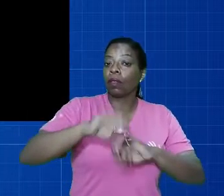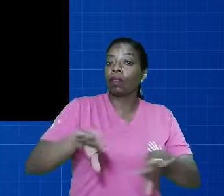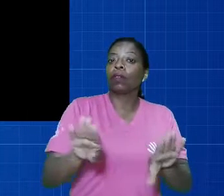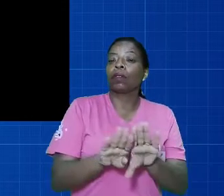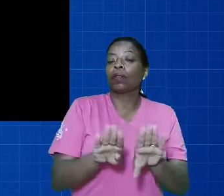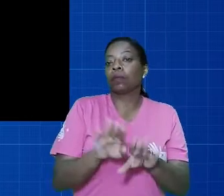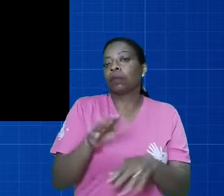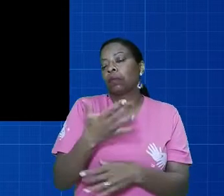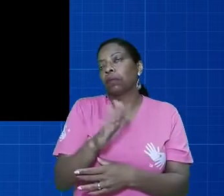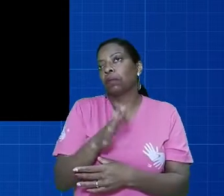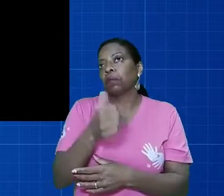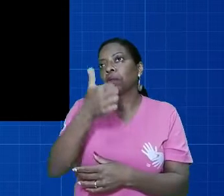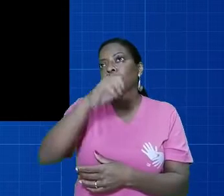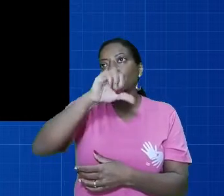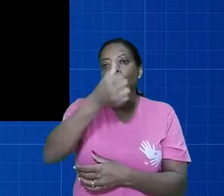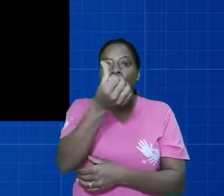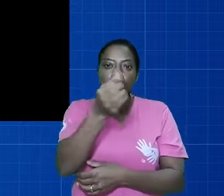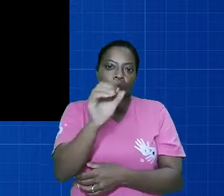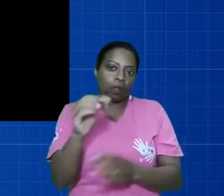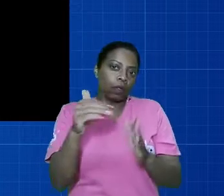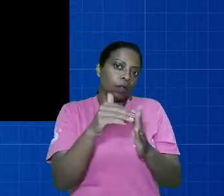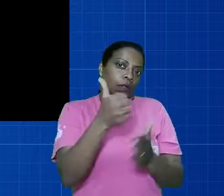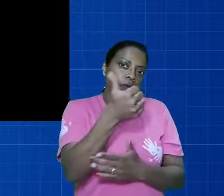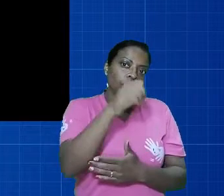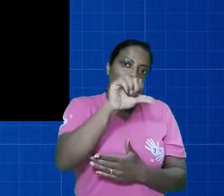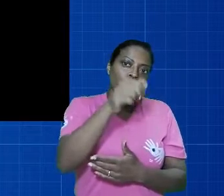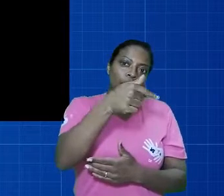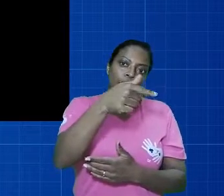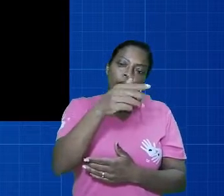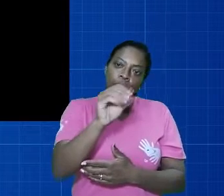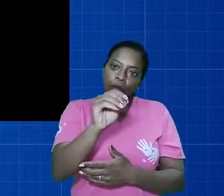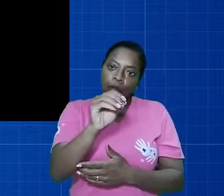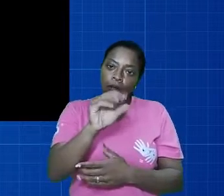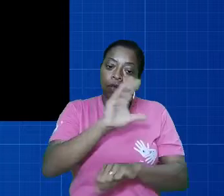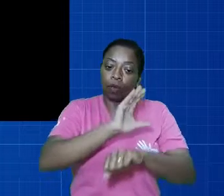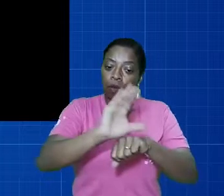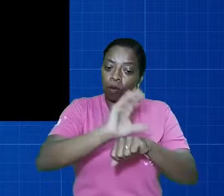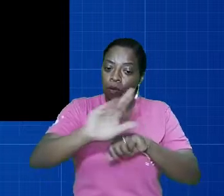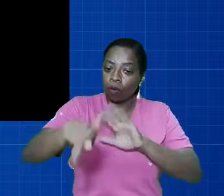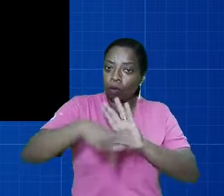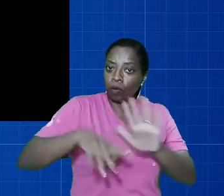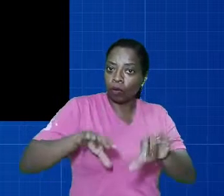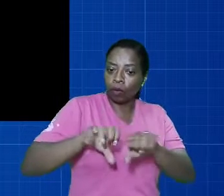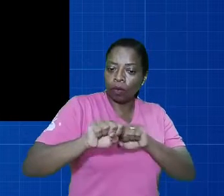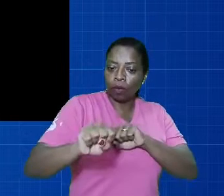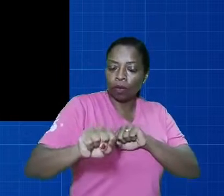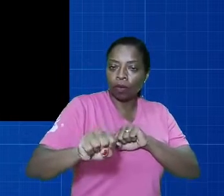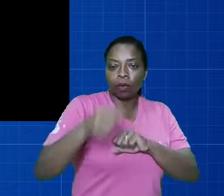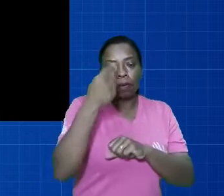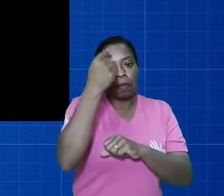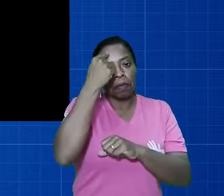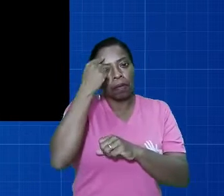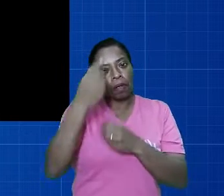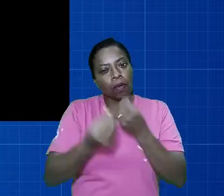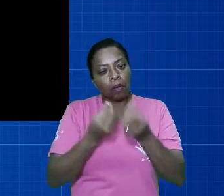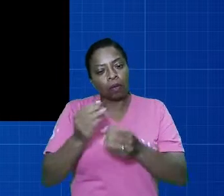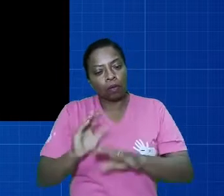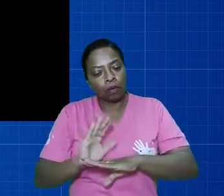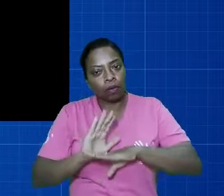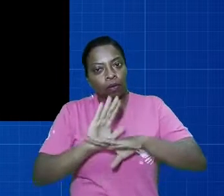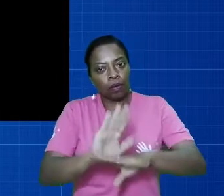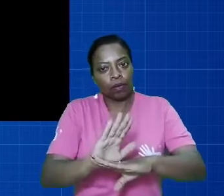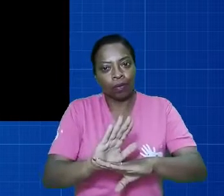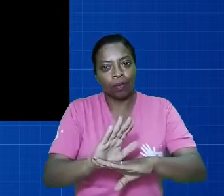70, e ele foi um curso voltado para pensar a formação de professoras normalistas, né,